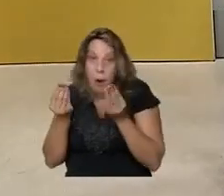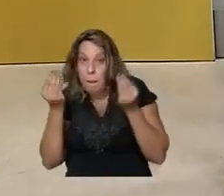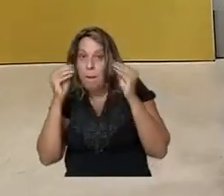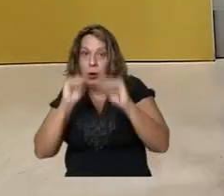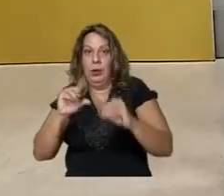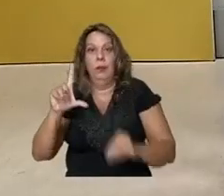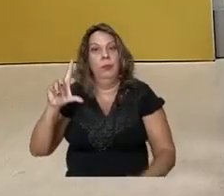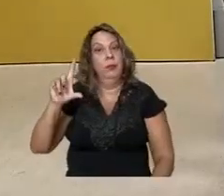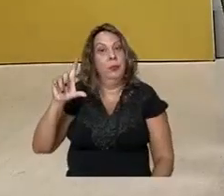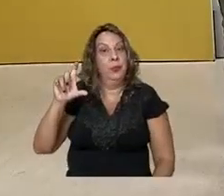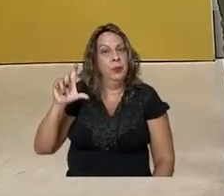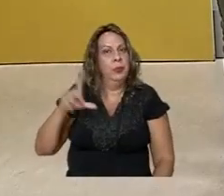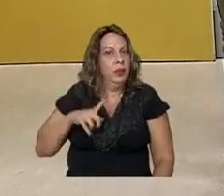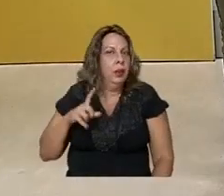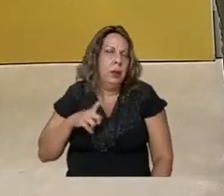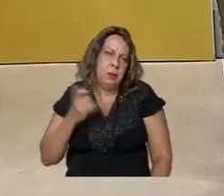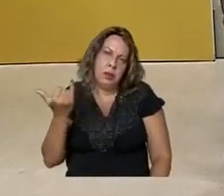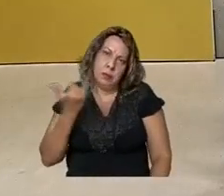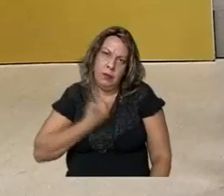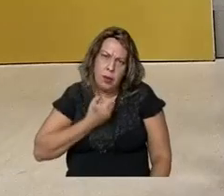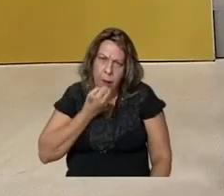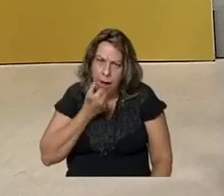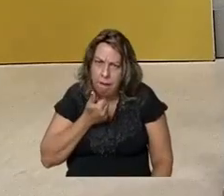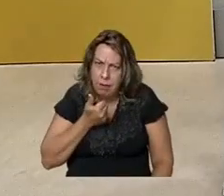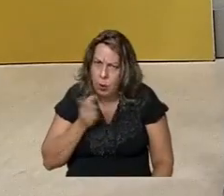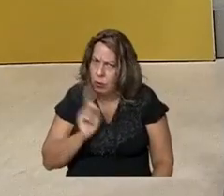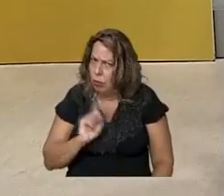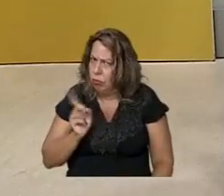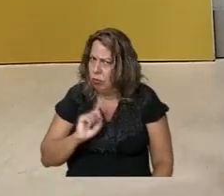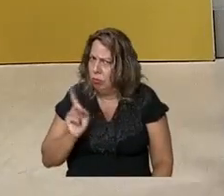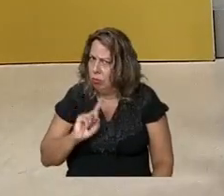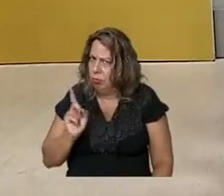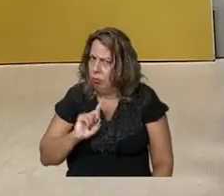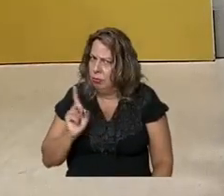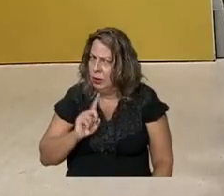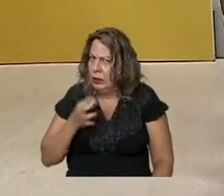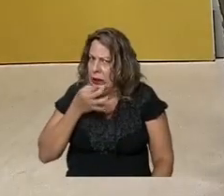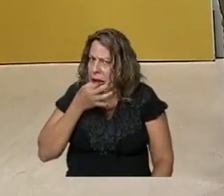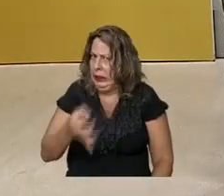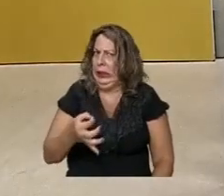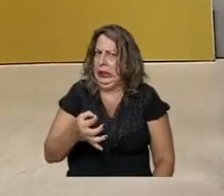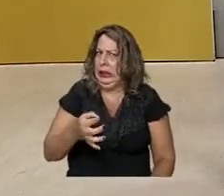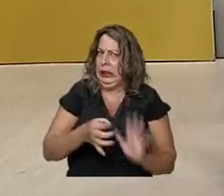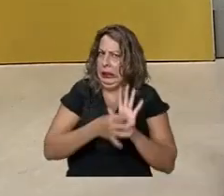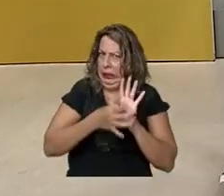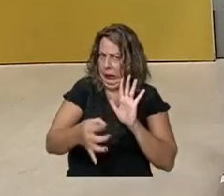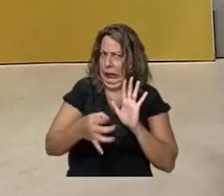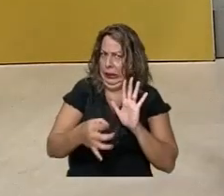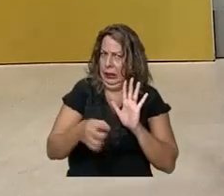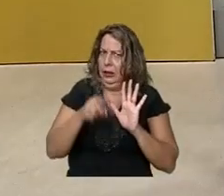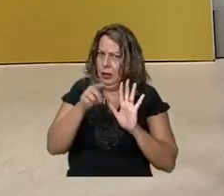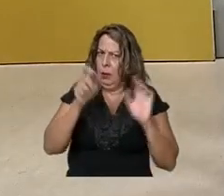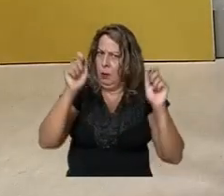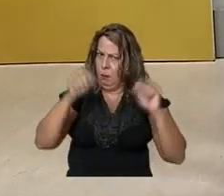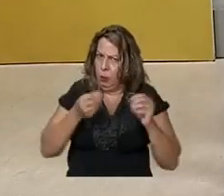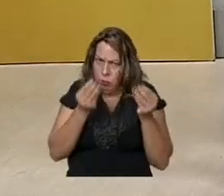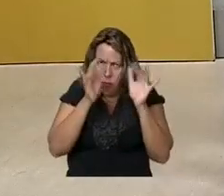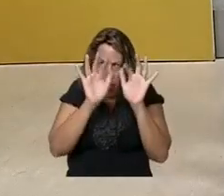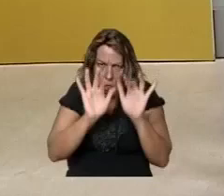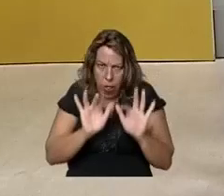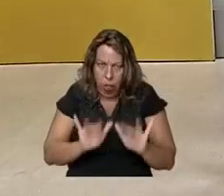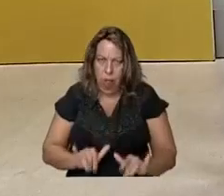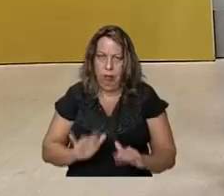tenho talento para cantar ou não. Eu sei que não, mas tudo bem. Você vai lá e manda aí a sua crítica, se você daria a sua votação para